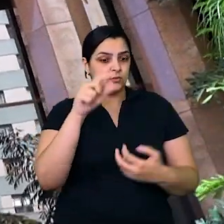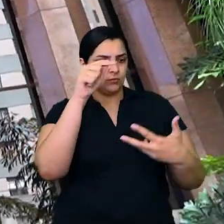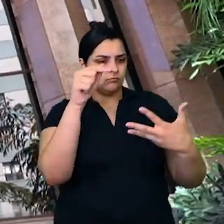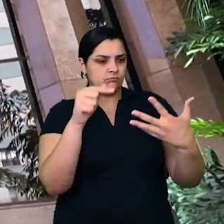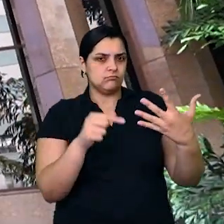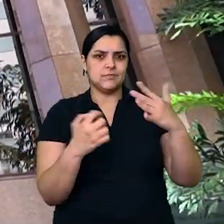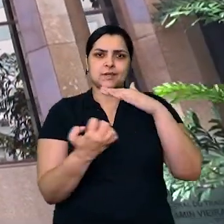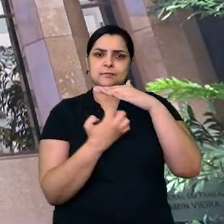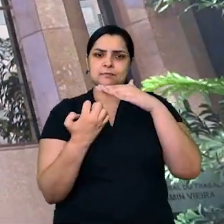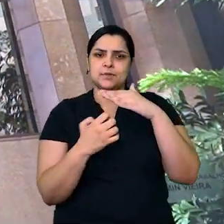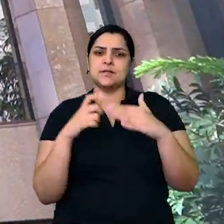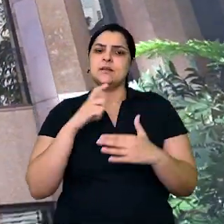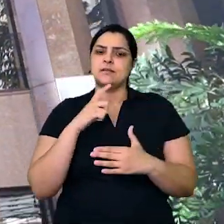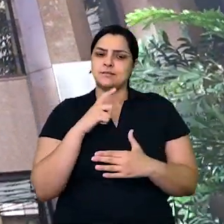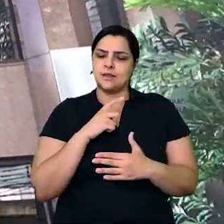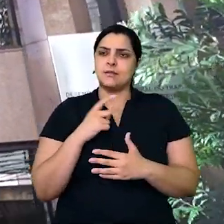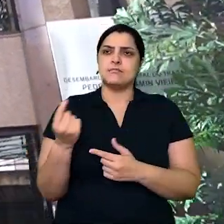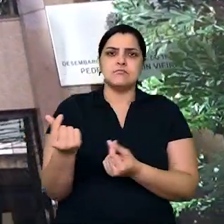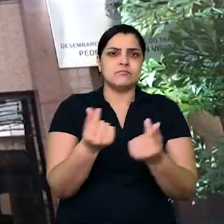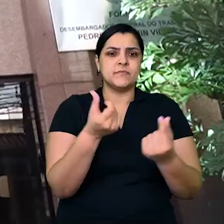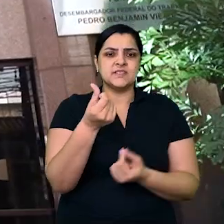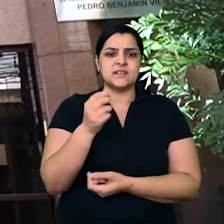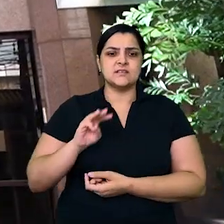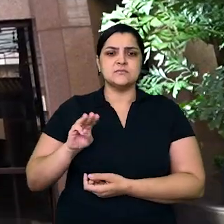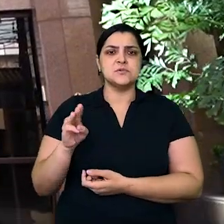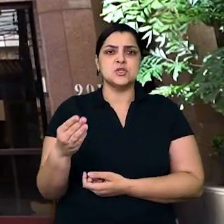que a empresa tem capital social de R$